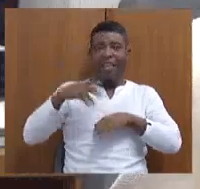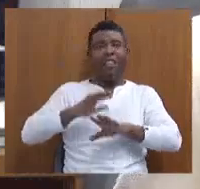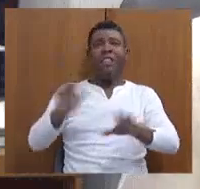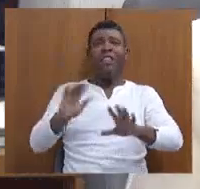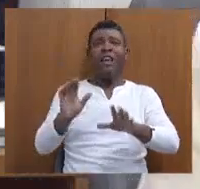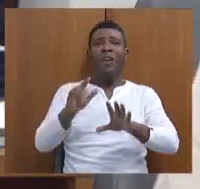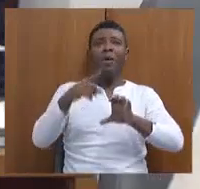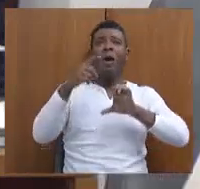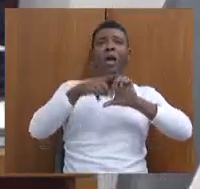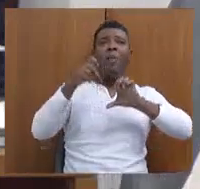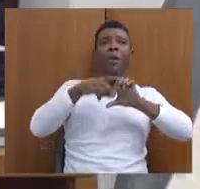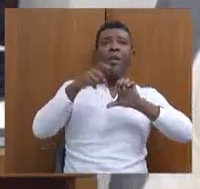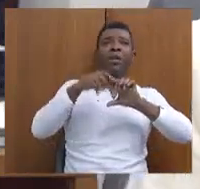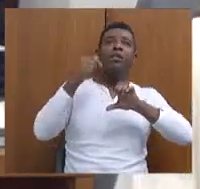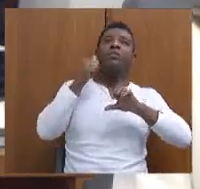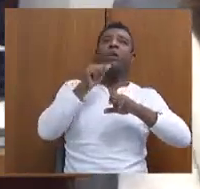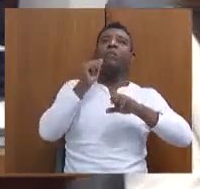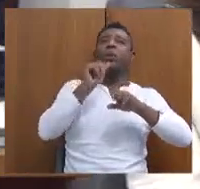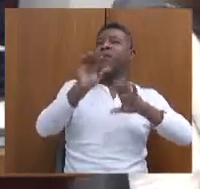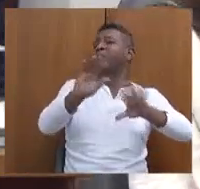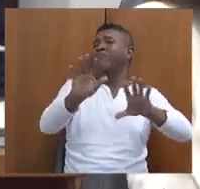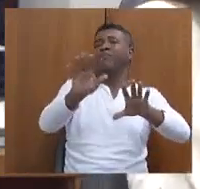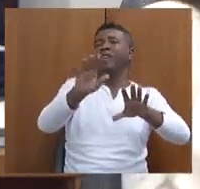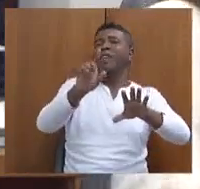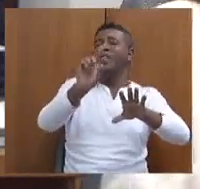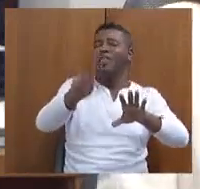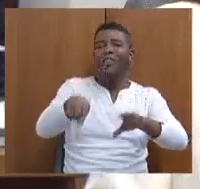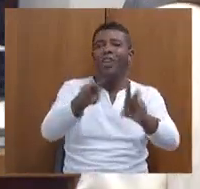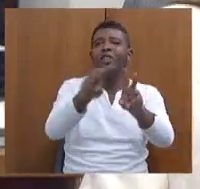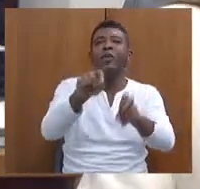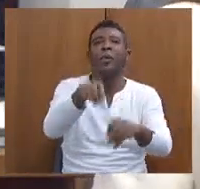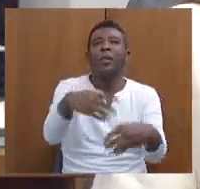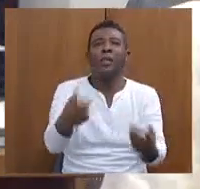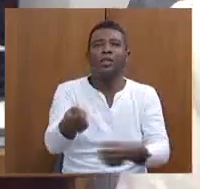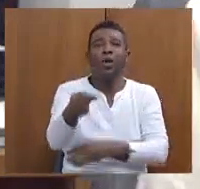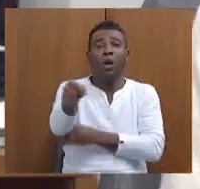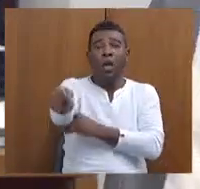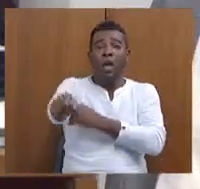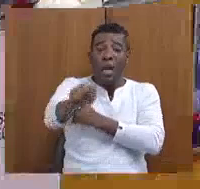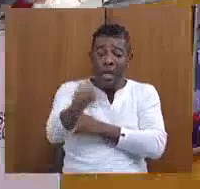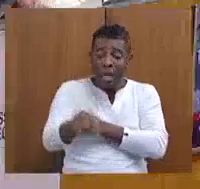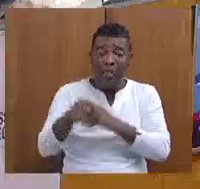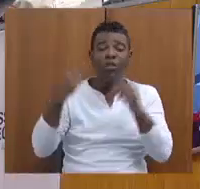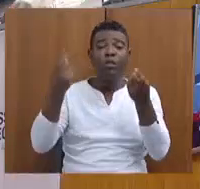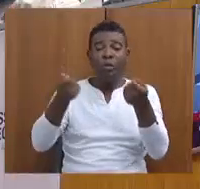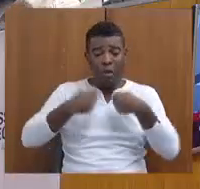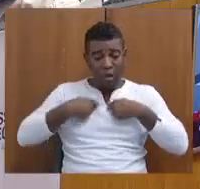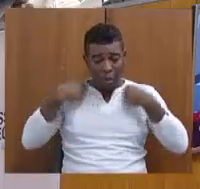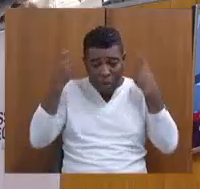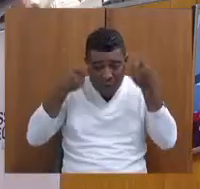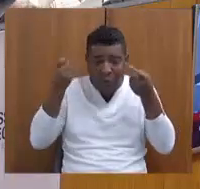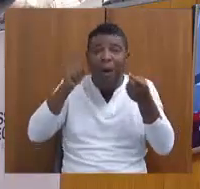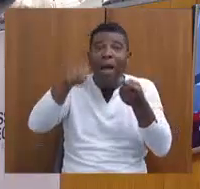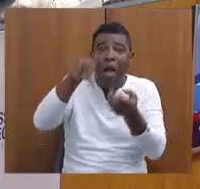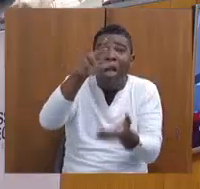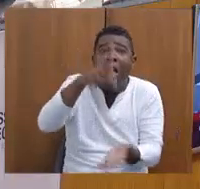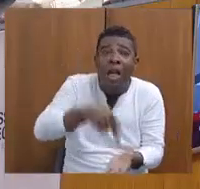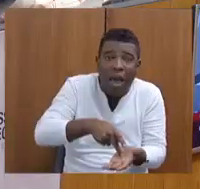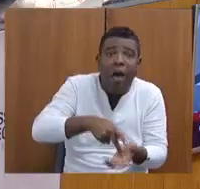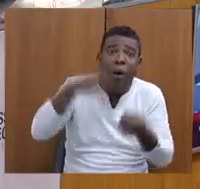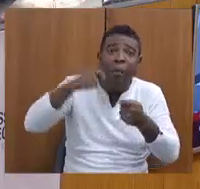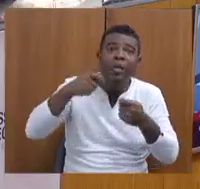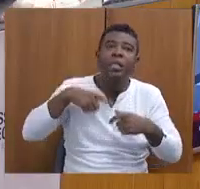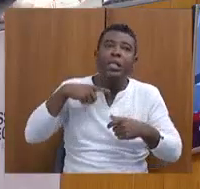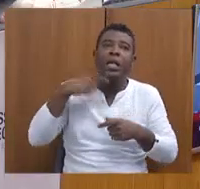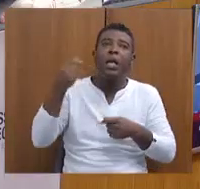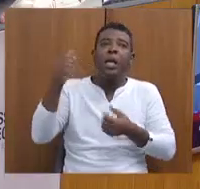eu não fiz esse debate então isso preocupa é real e precisa precisa ter um